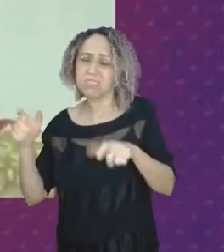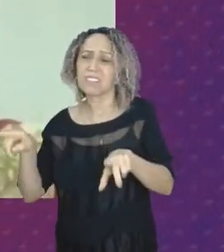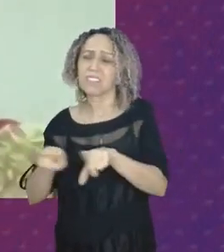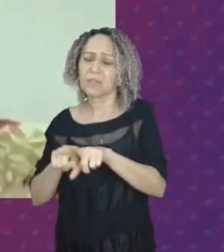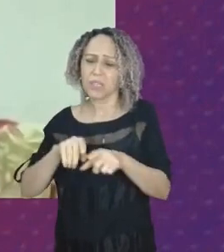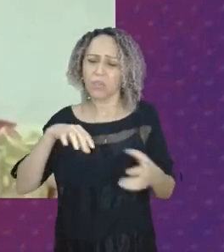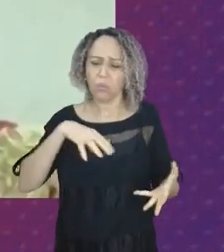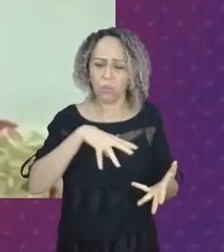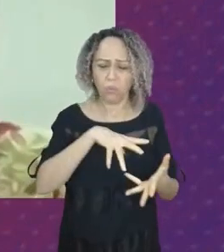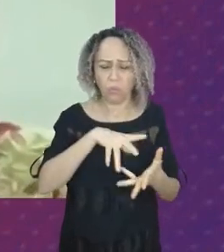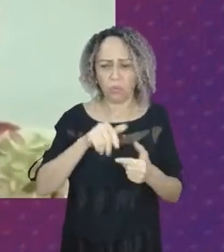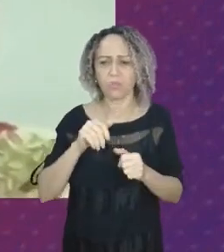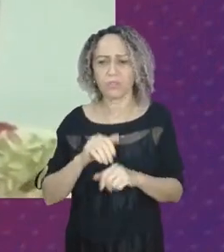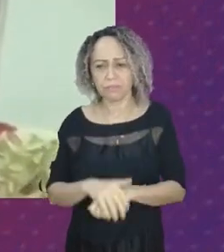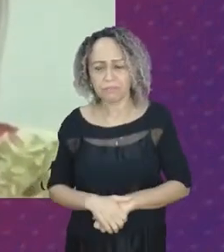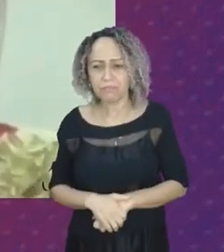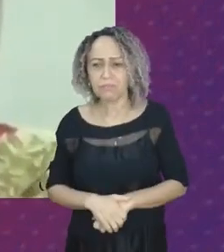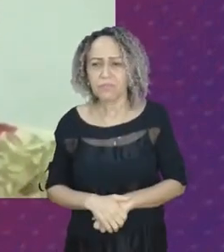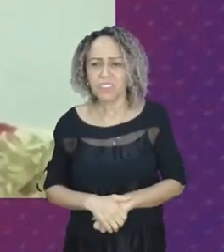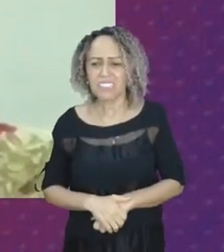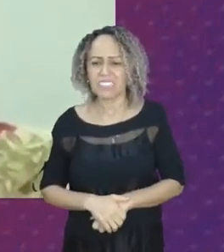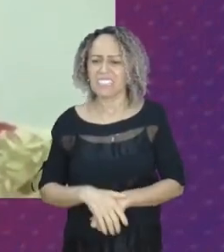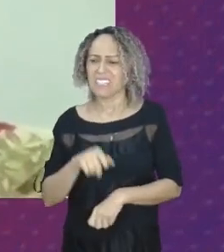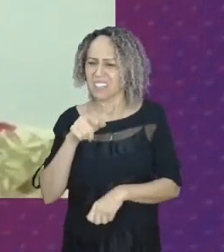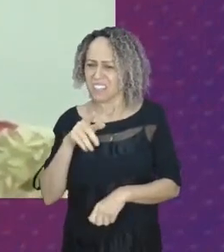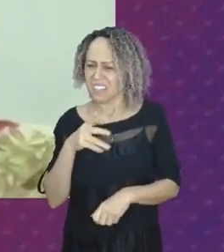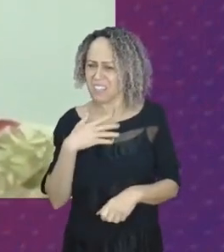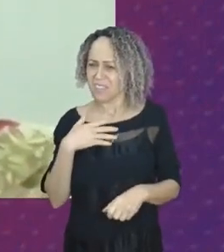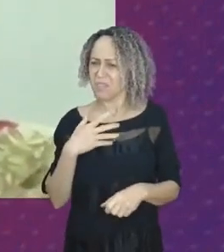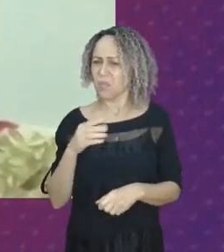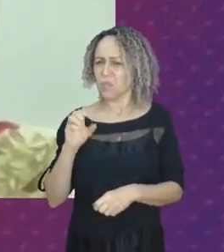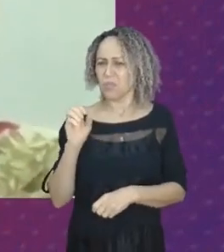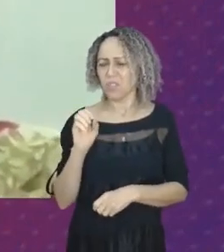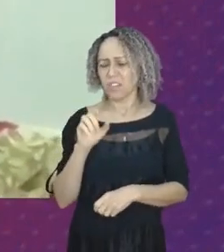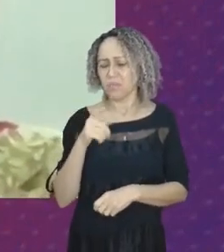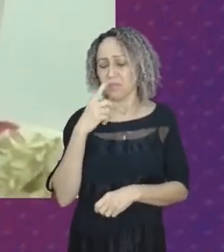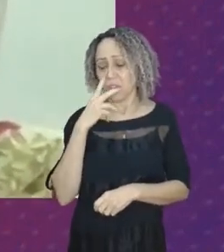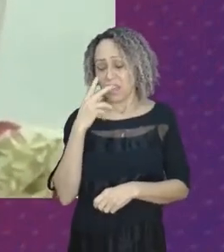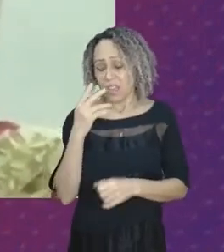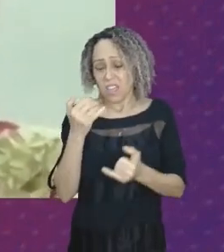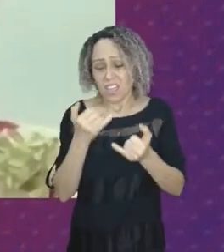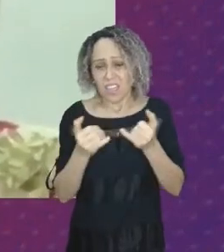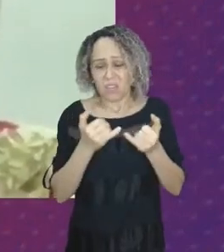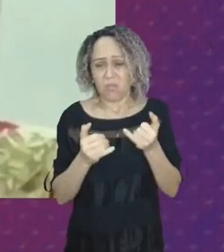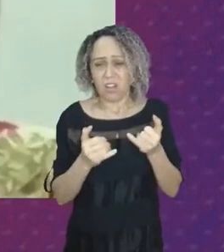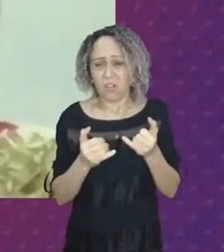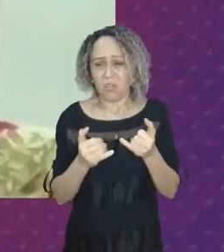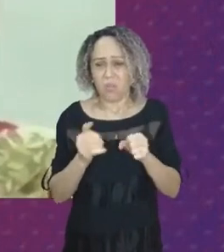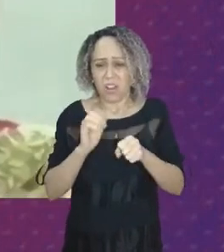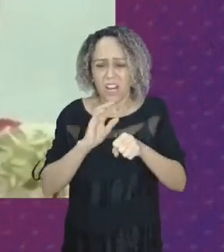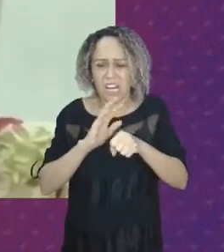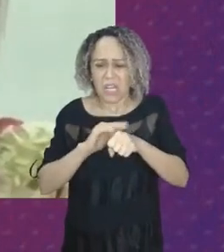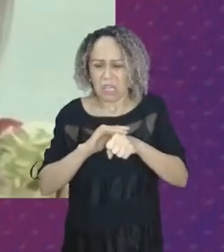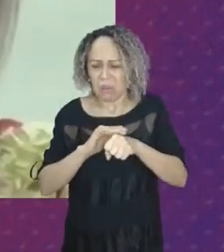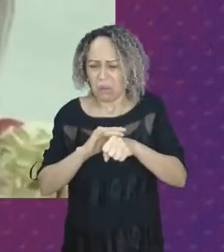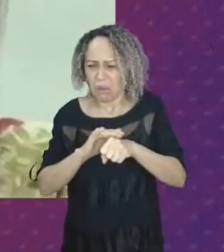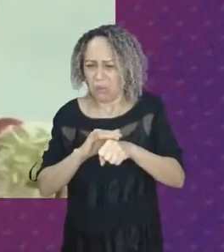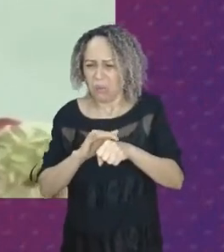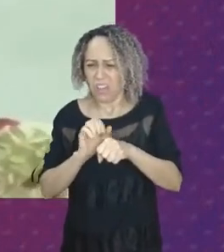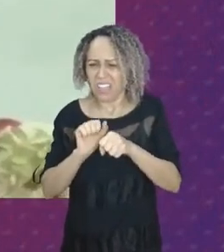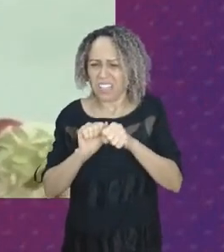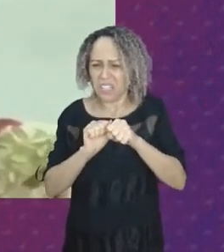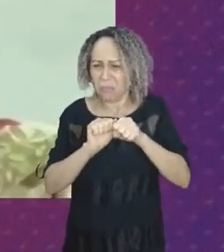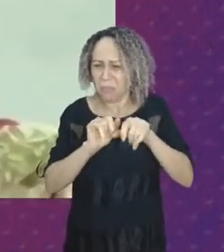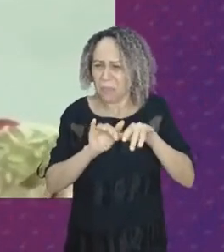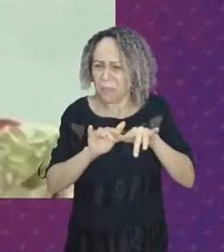desde 2015, como uma epidemia mundial, que gera sequelas físicas e psicológicas e